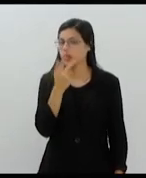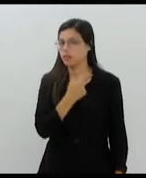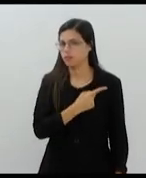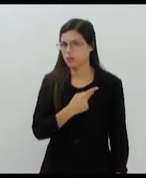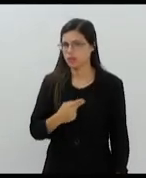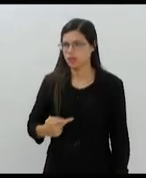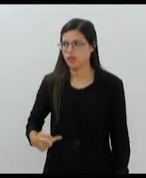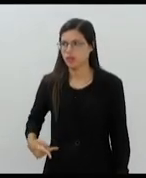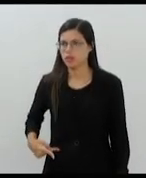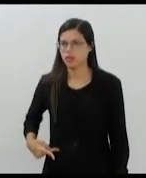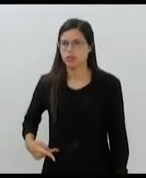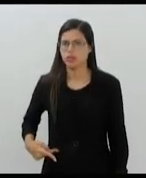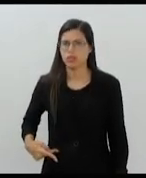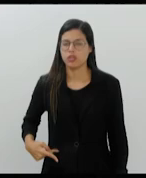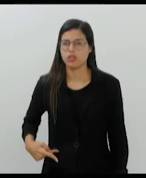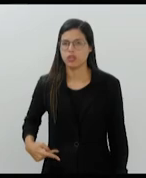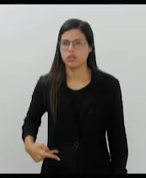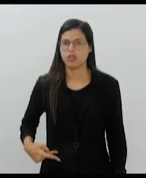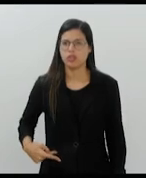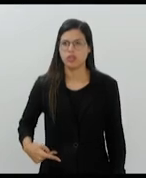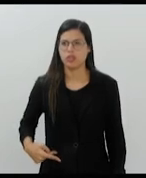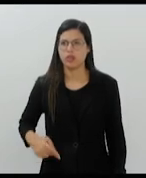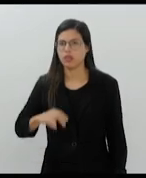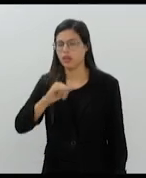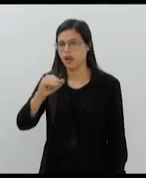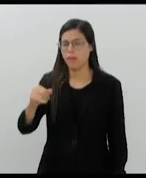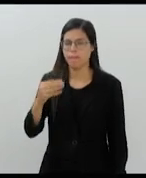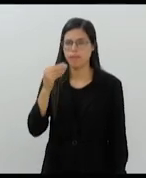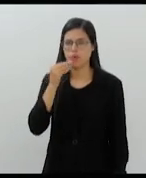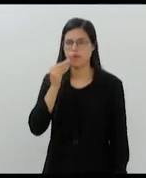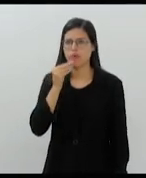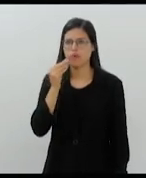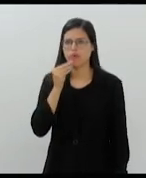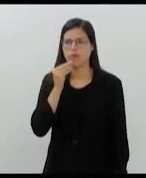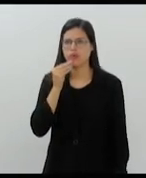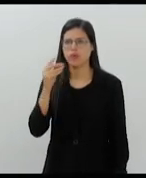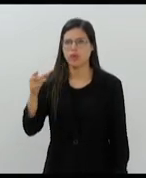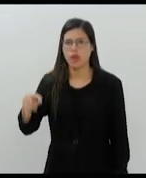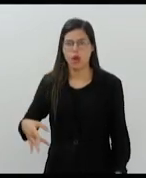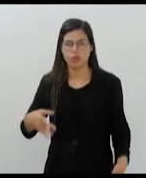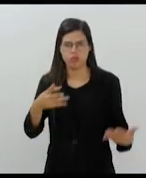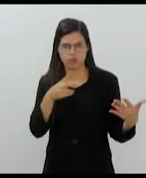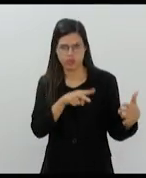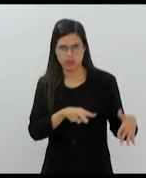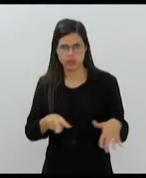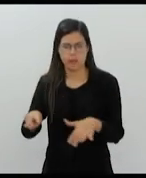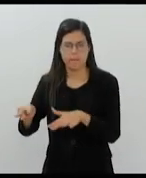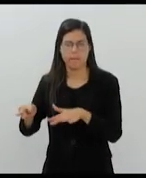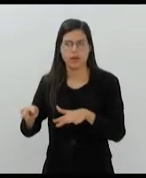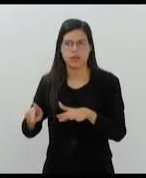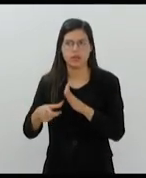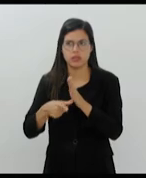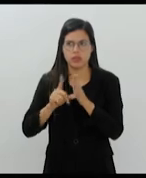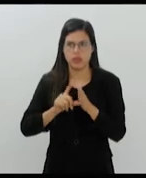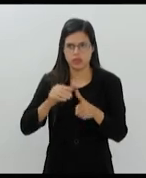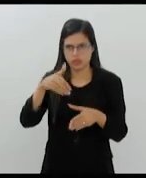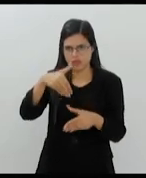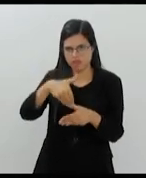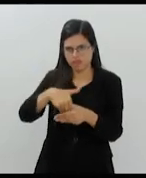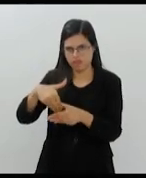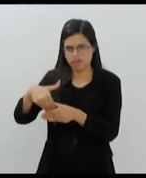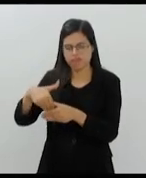presidente, que se aproveita a última semana antes das